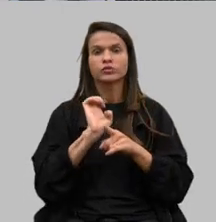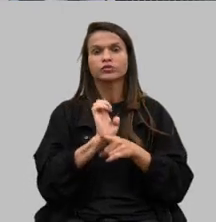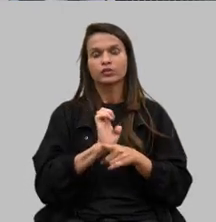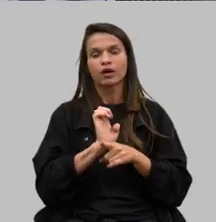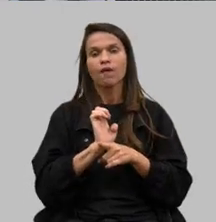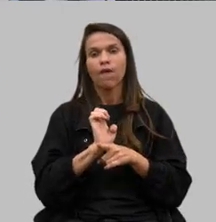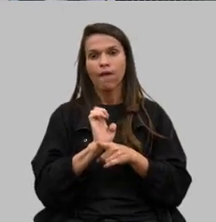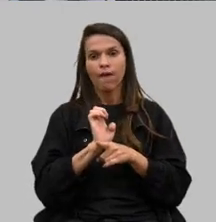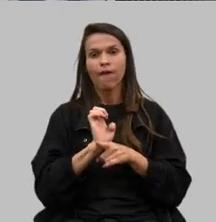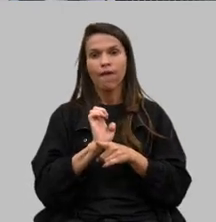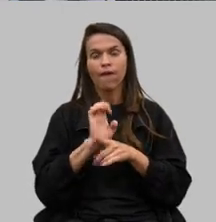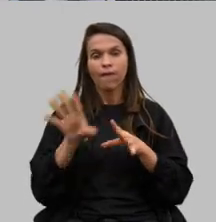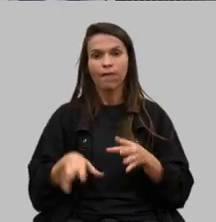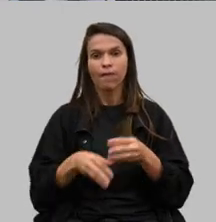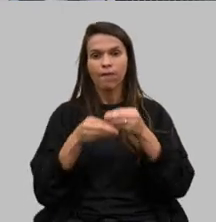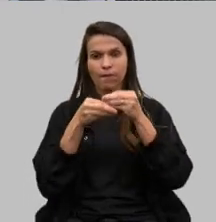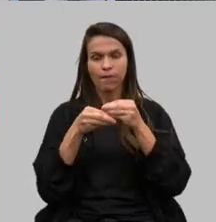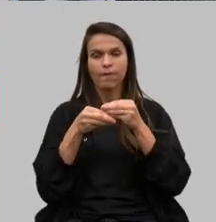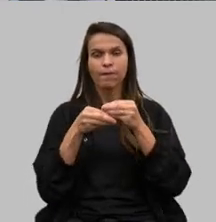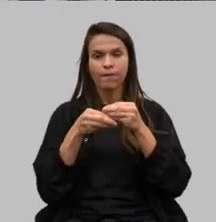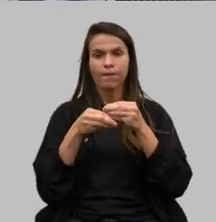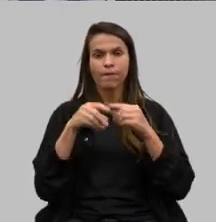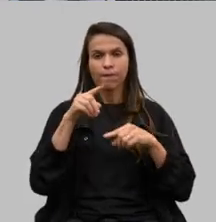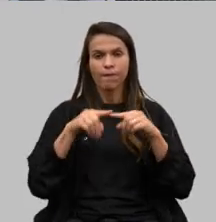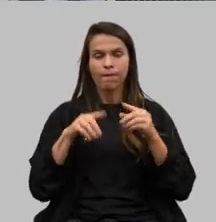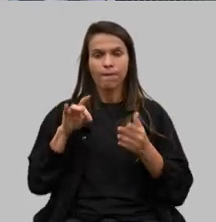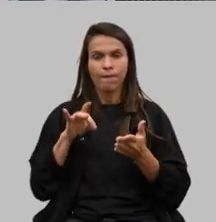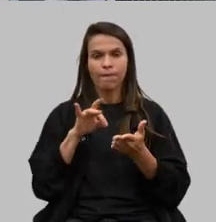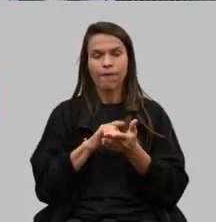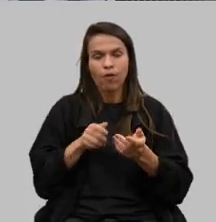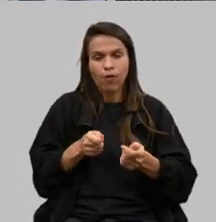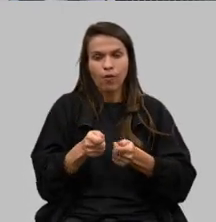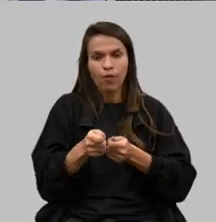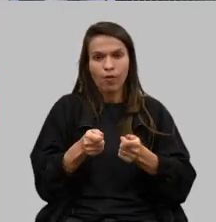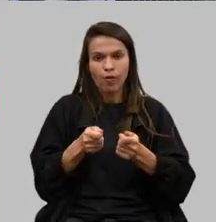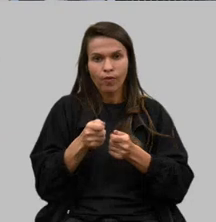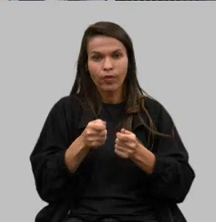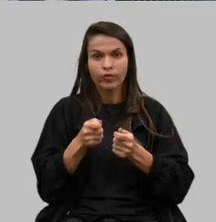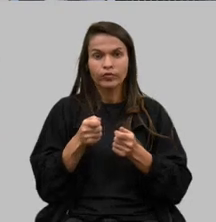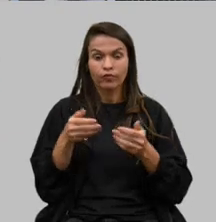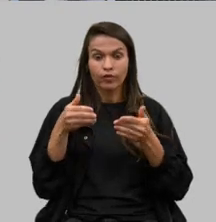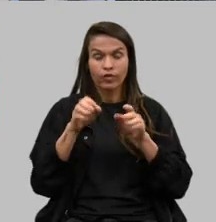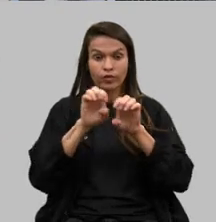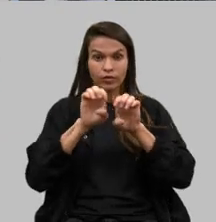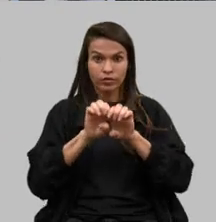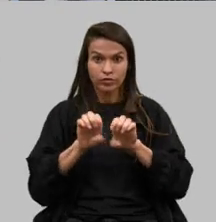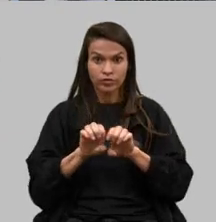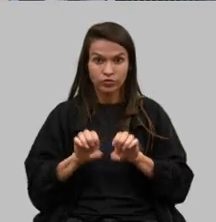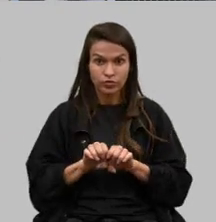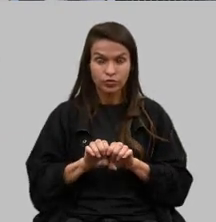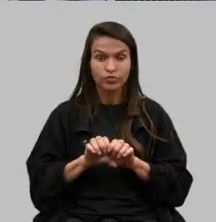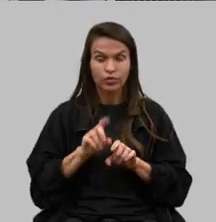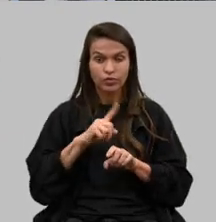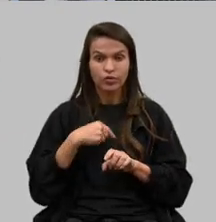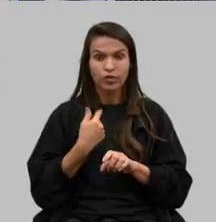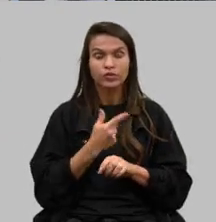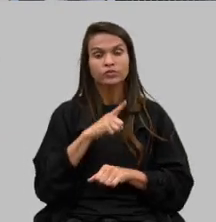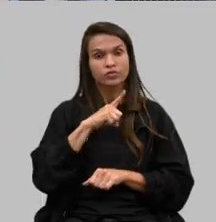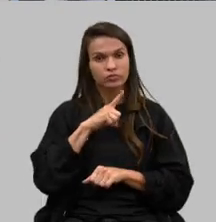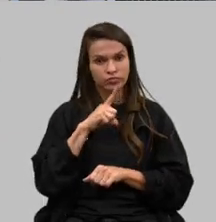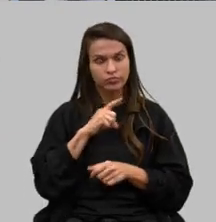eh implementar instrumentos mais efetiv de controle sobre essas estruturas né e assim nós nós temos